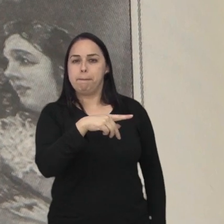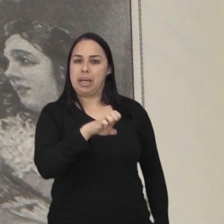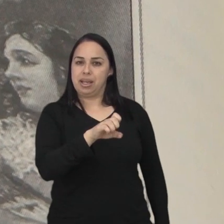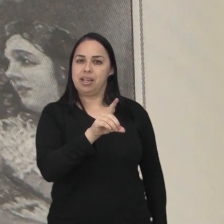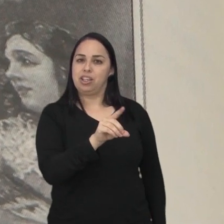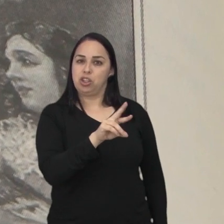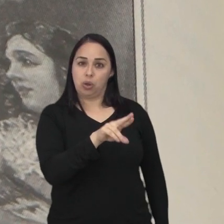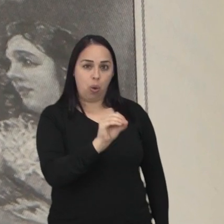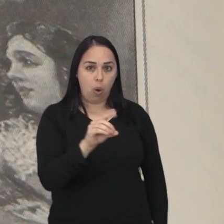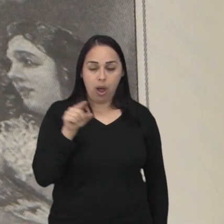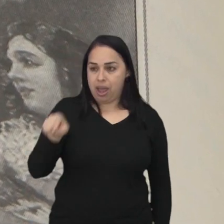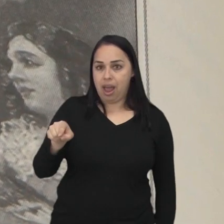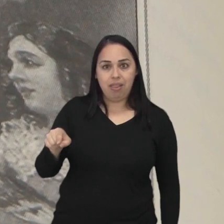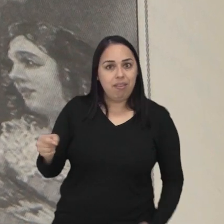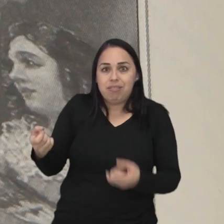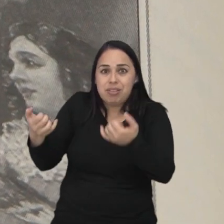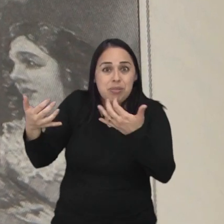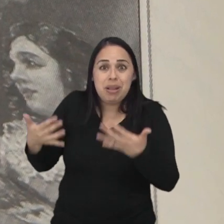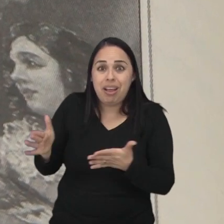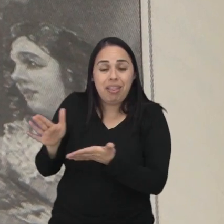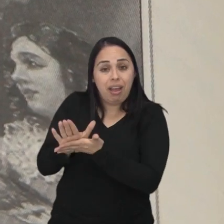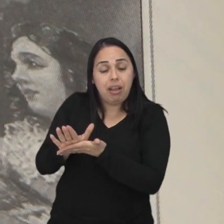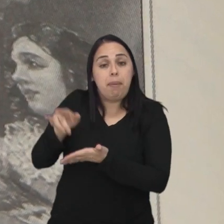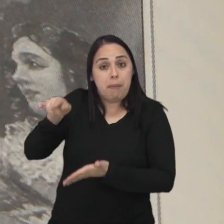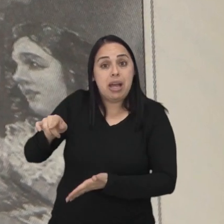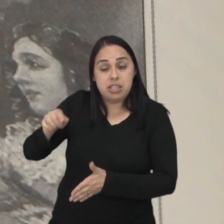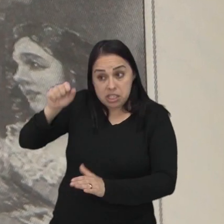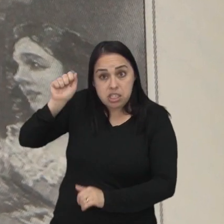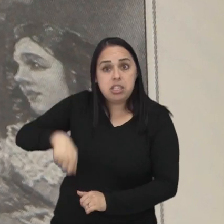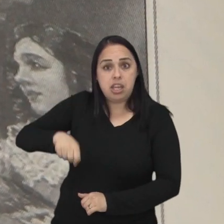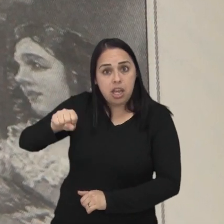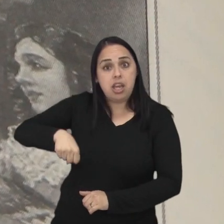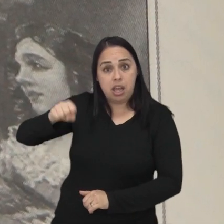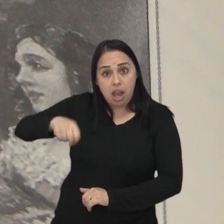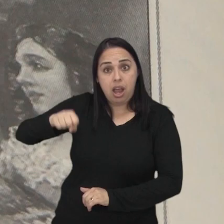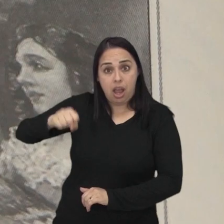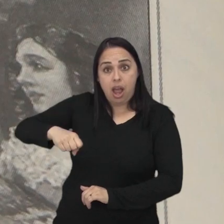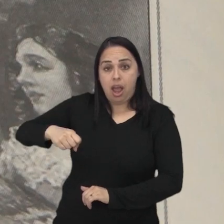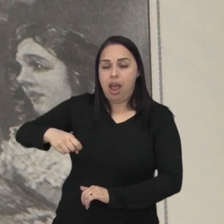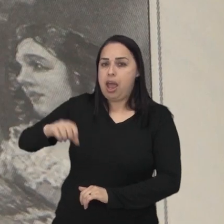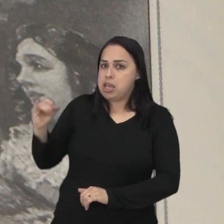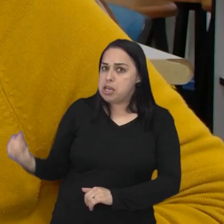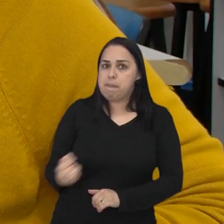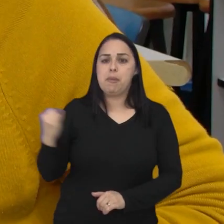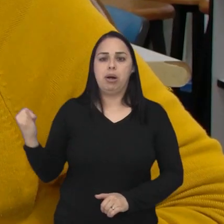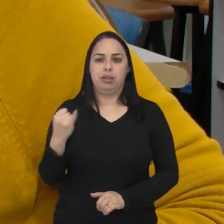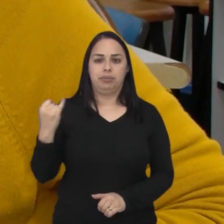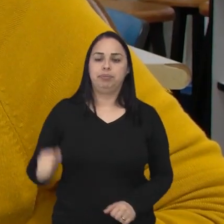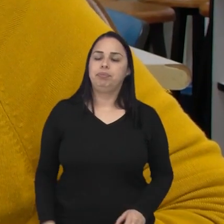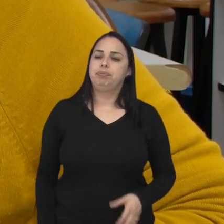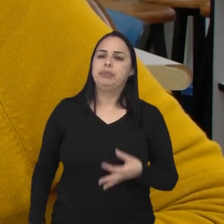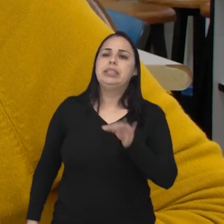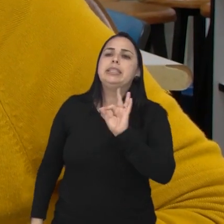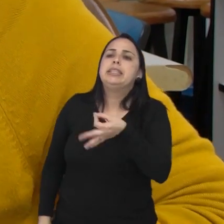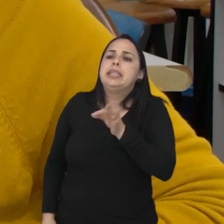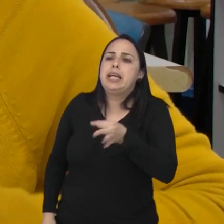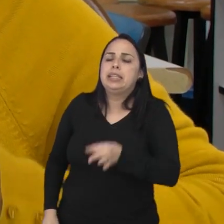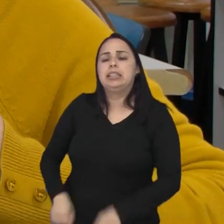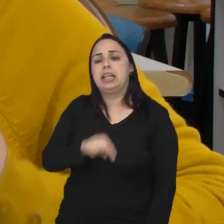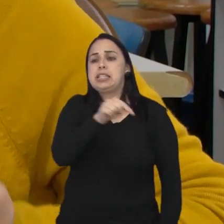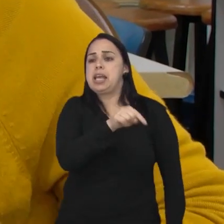não aparece como protagonista da independência. Mas ela teve sim um papel crucial. Com certeza, Dom